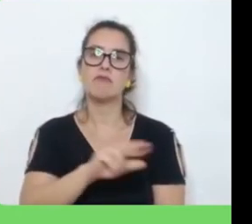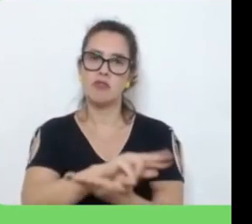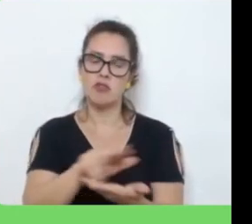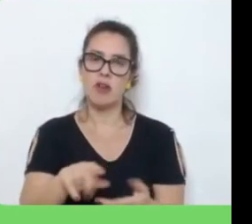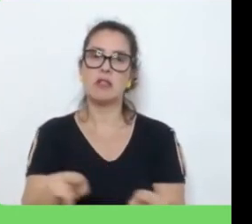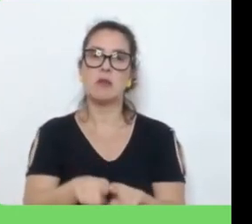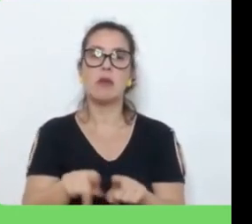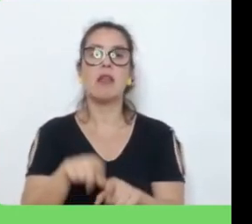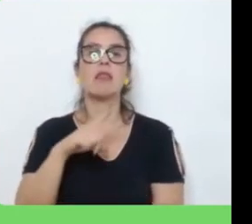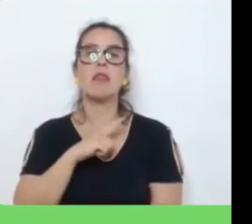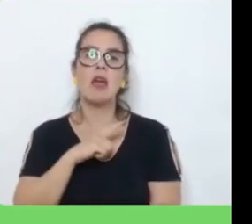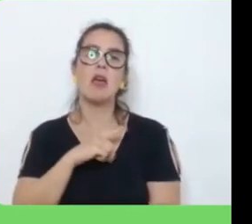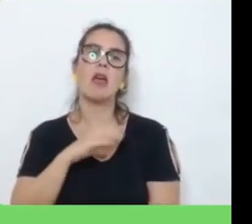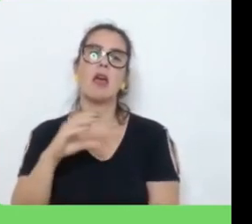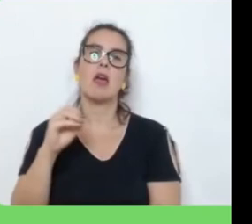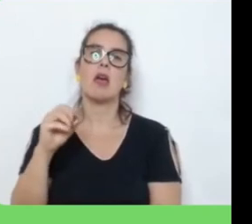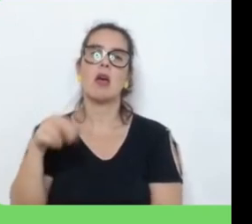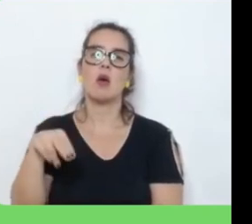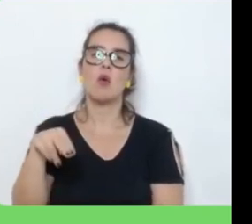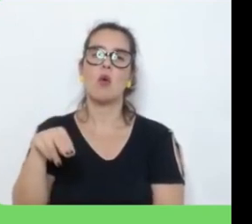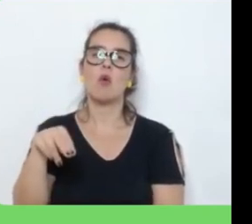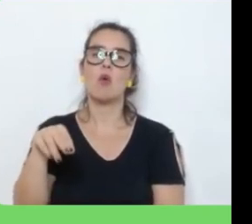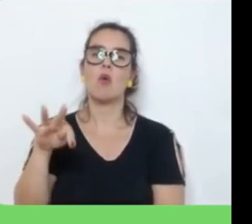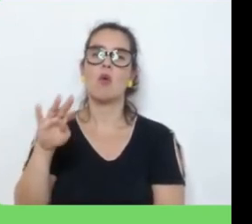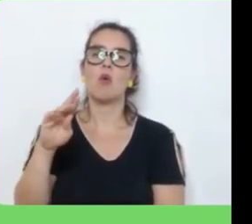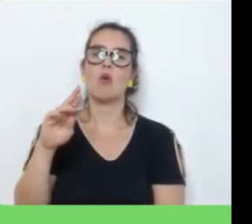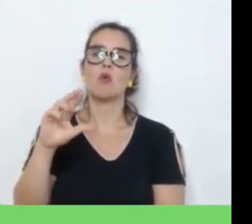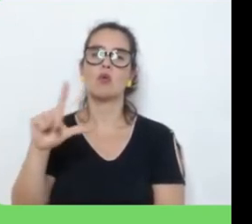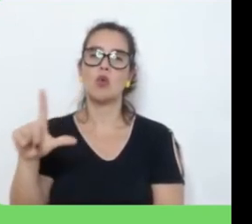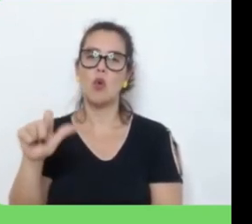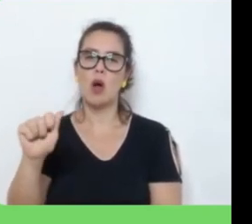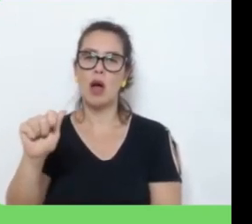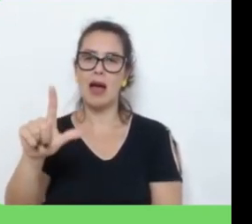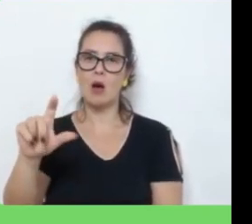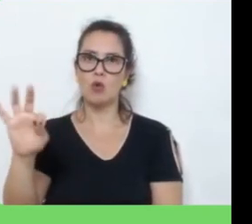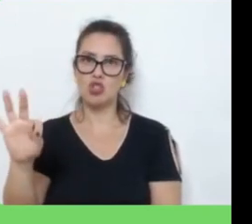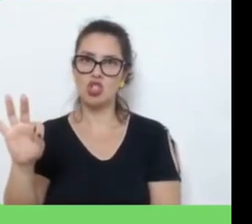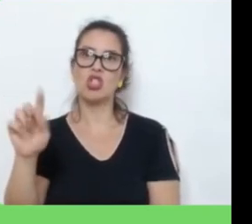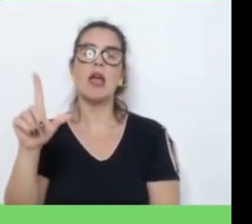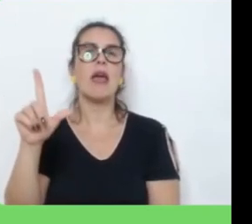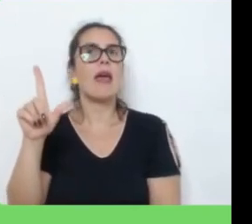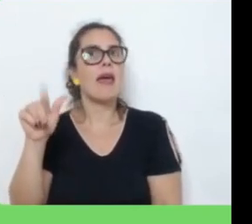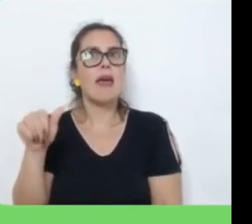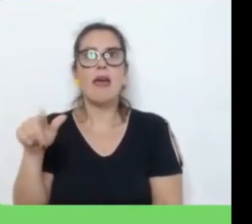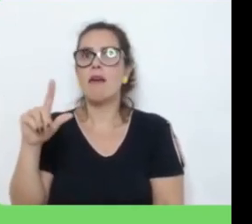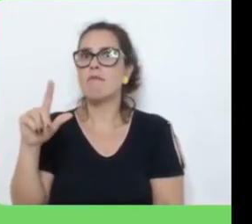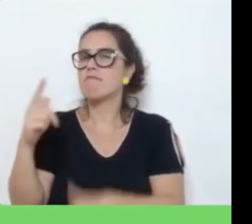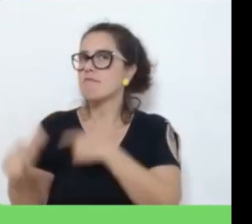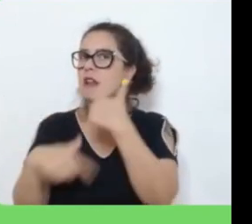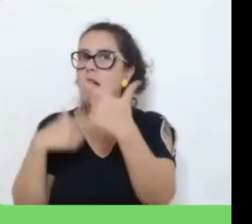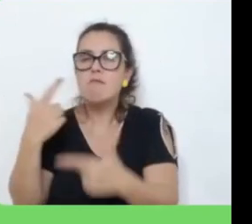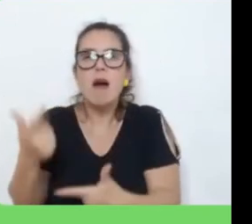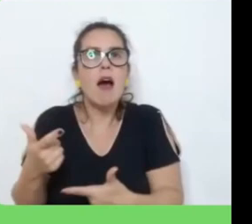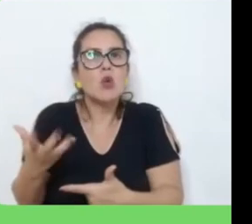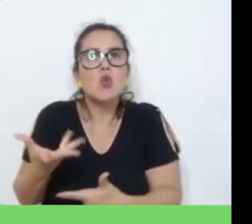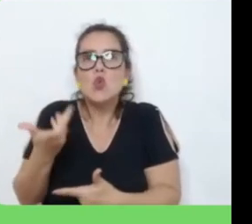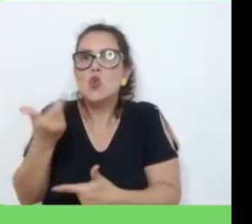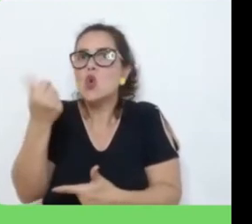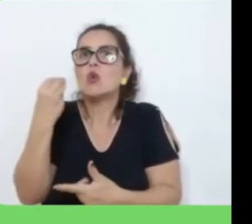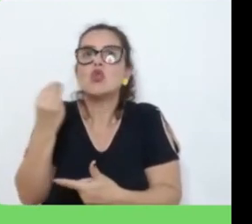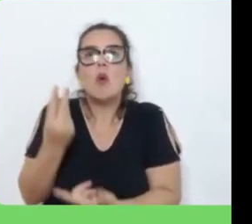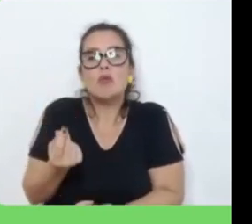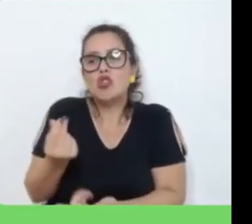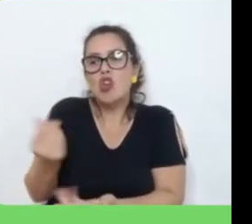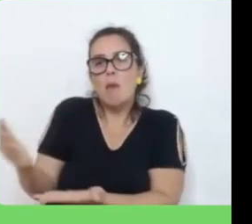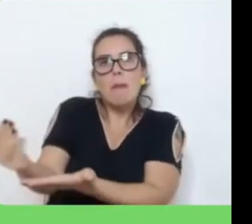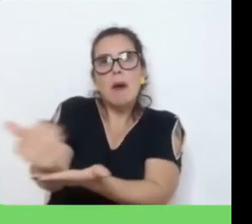control out do meu querido cedrick da Dana Luna estão fazendo um trabalho incrível de arrecadação de fundos eh